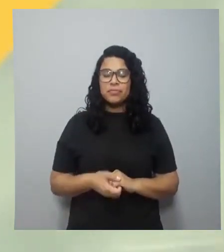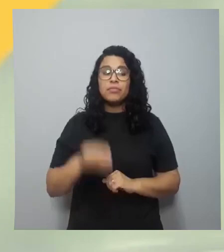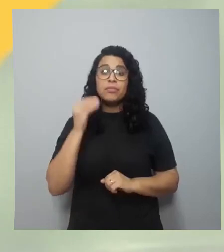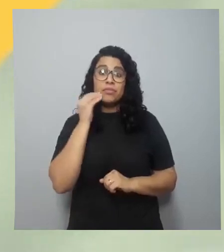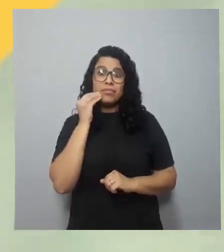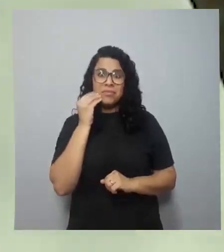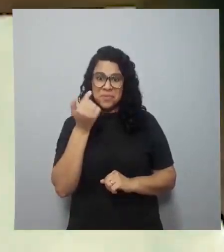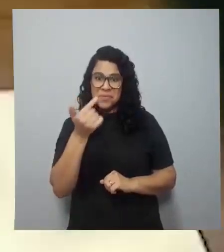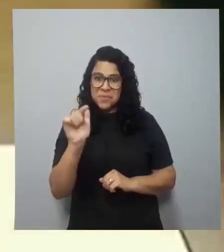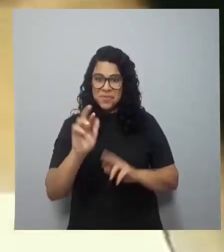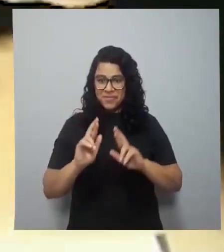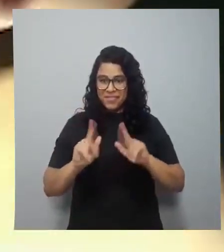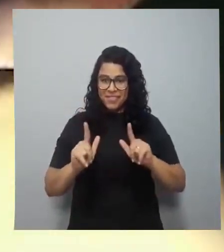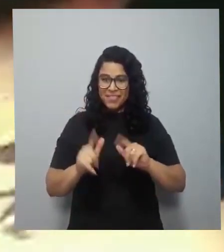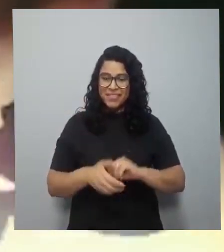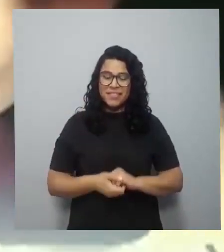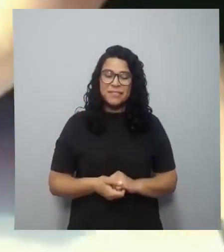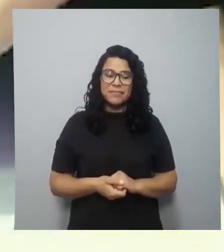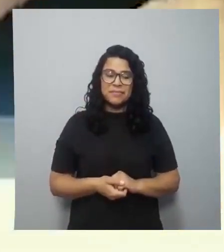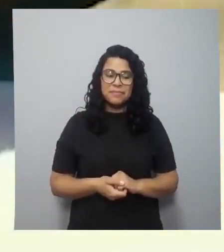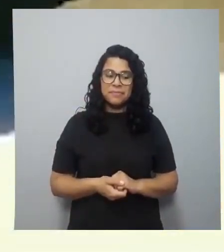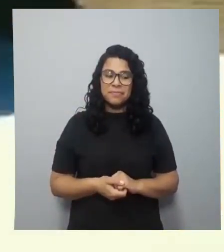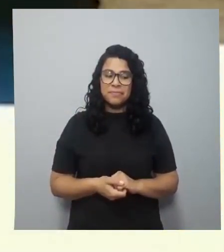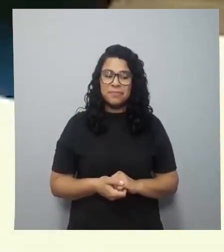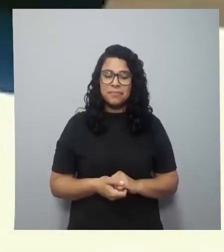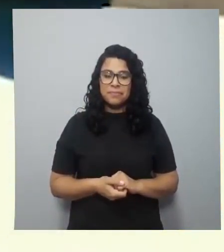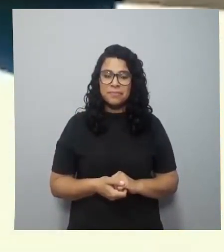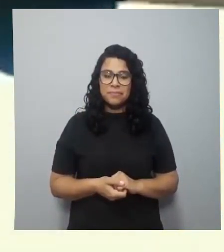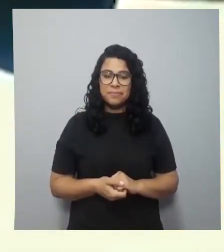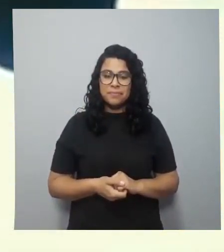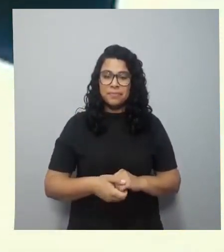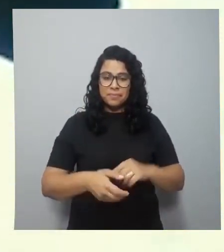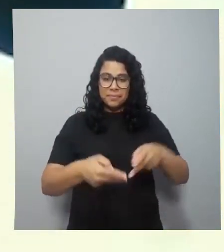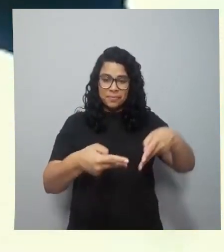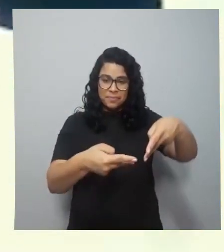Agora vamos sentar com o dinossauro. Olha lá.